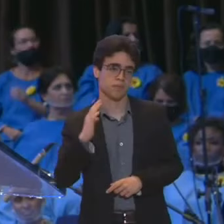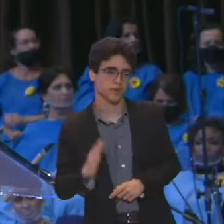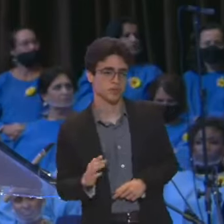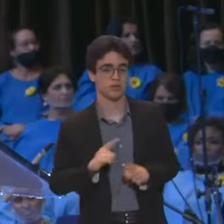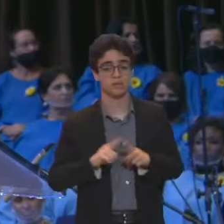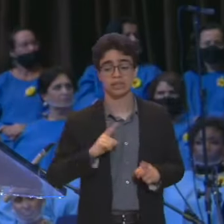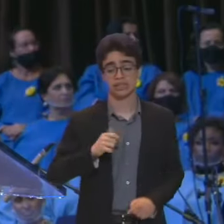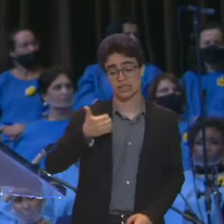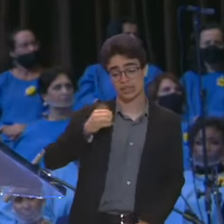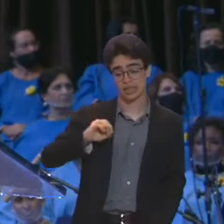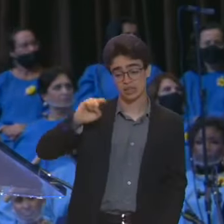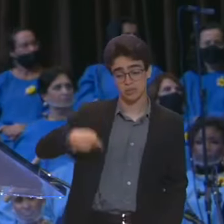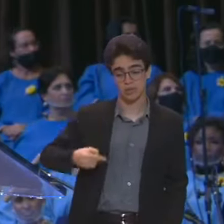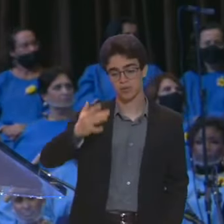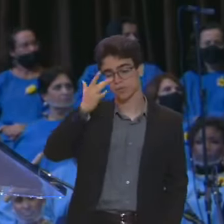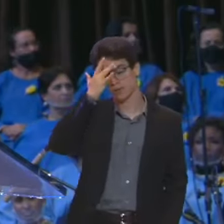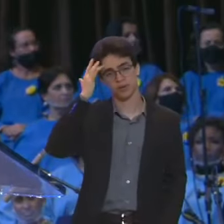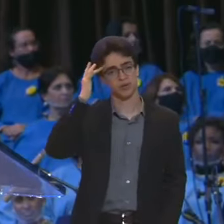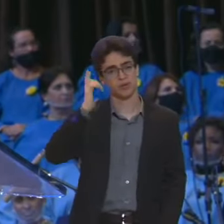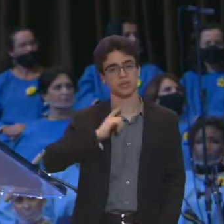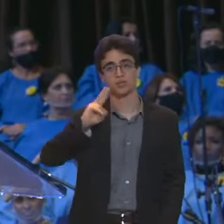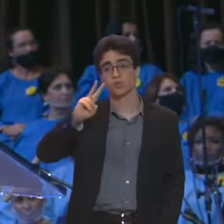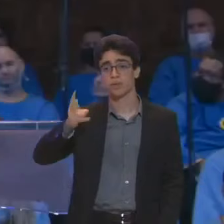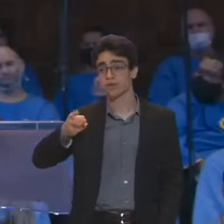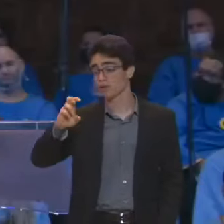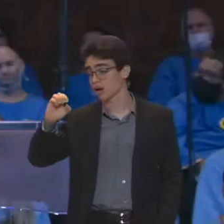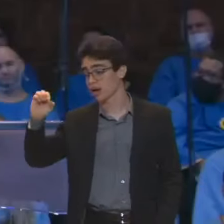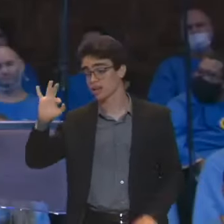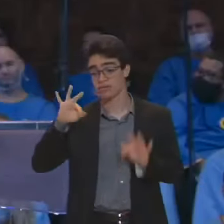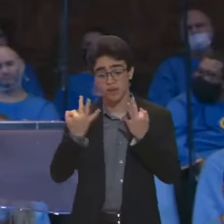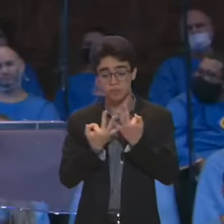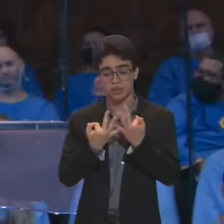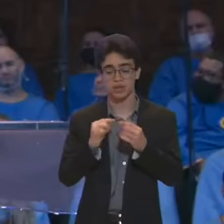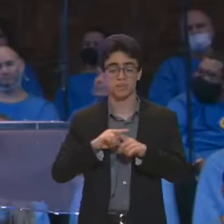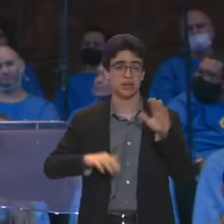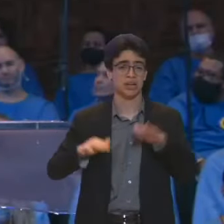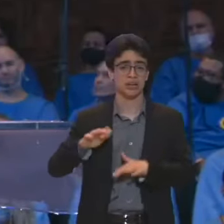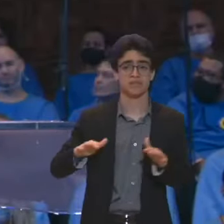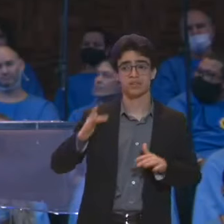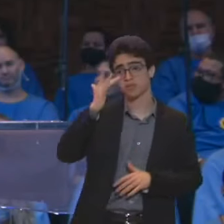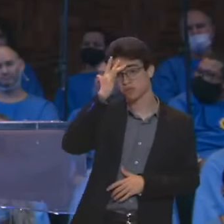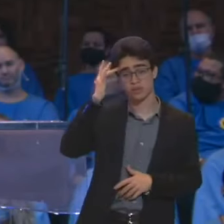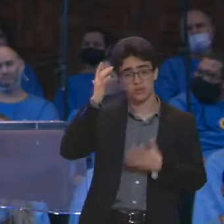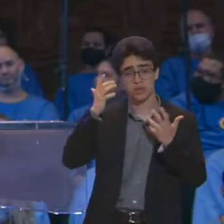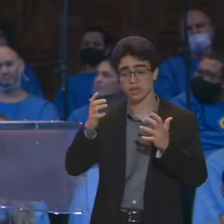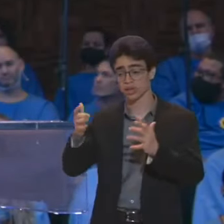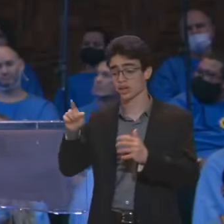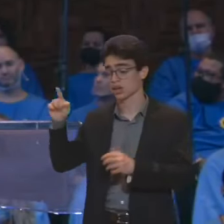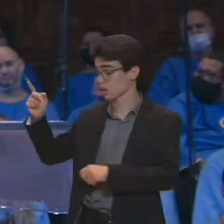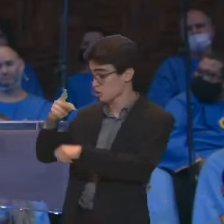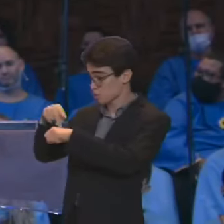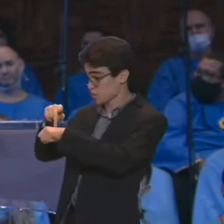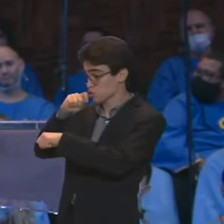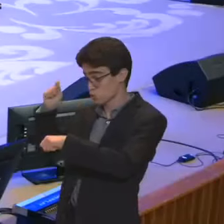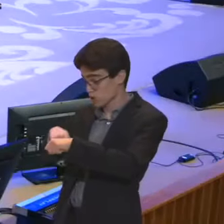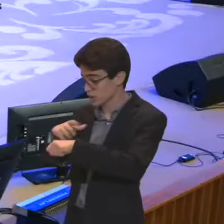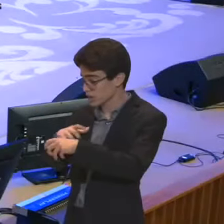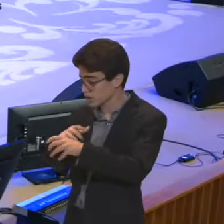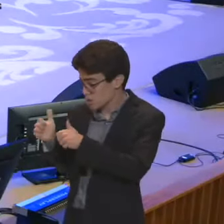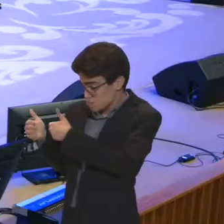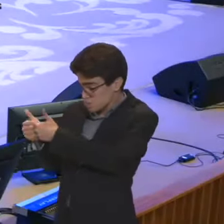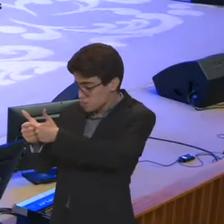mil pessoas, 2.500 famílias, fora os órfãos, e muitos preferem ficar na periferia do país, ali ao